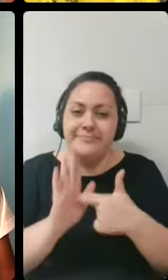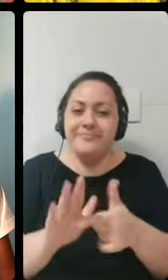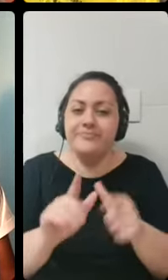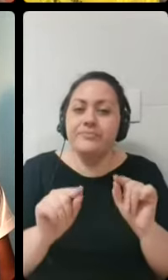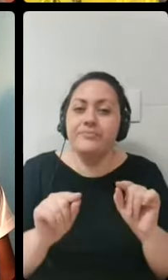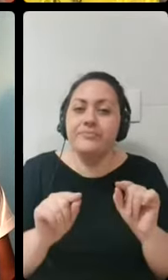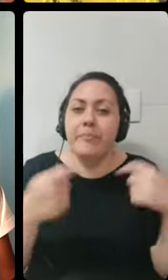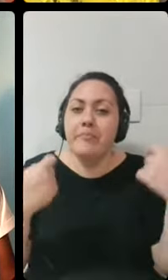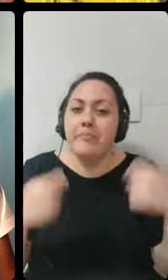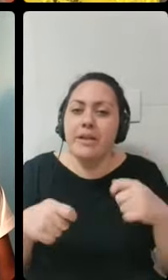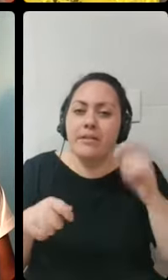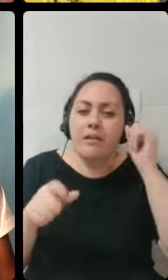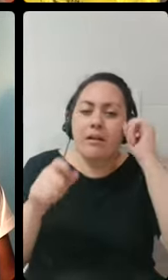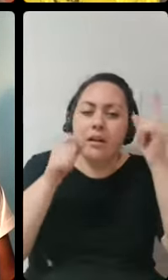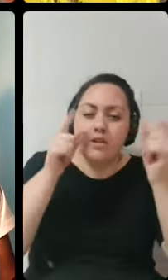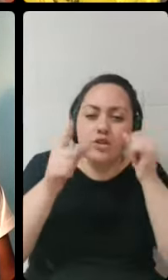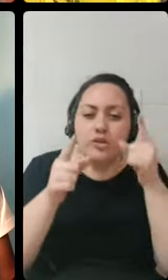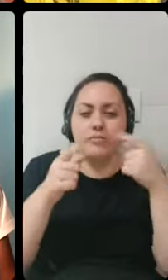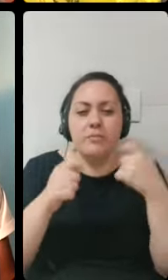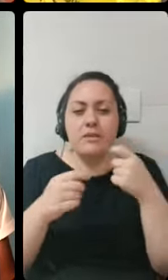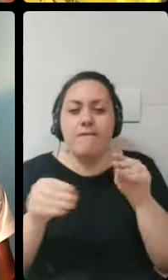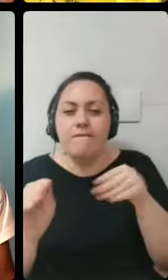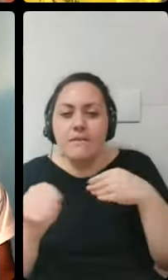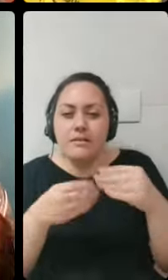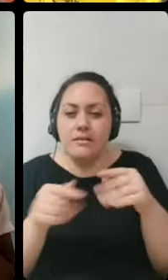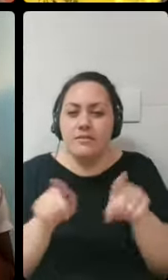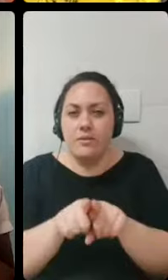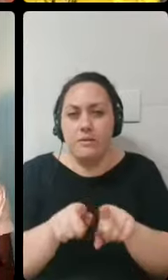da flexibilidade, né?